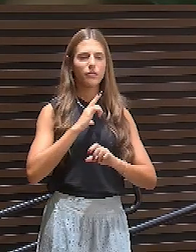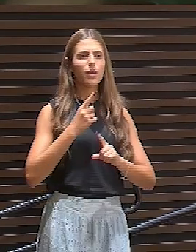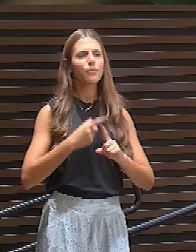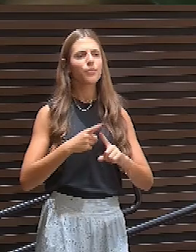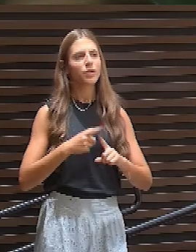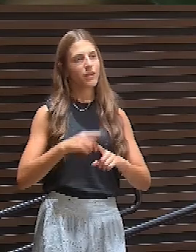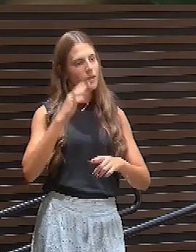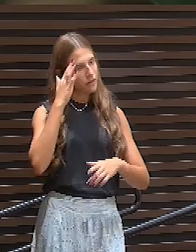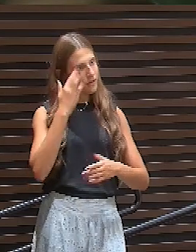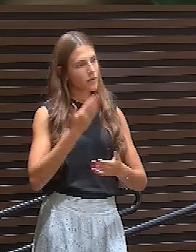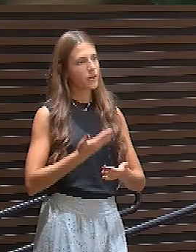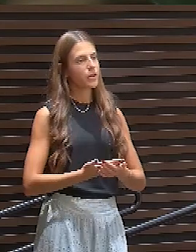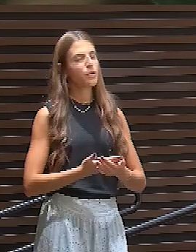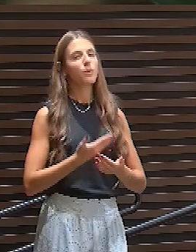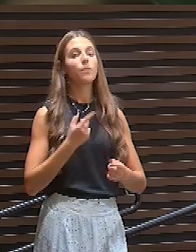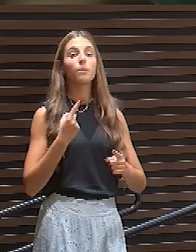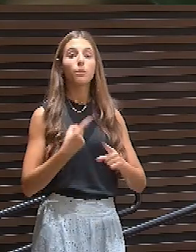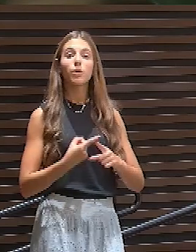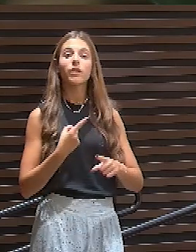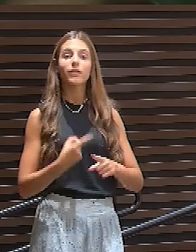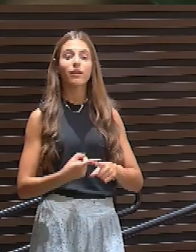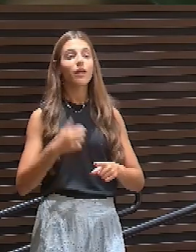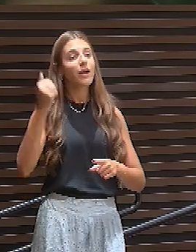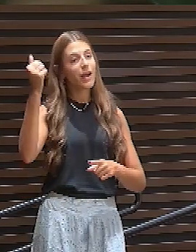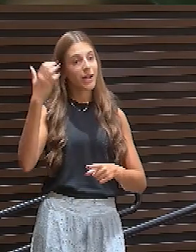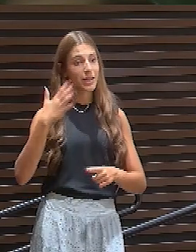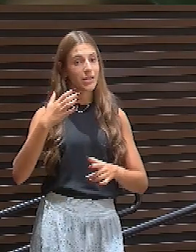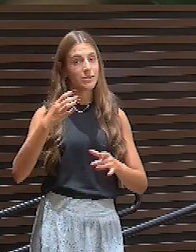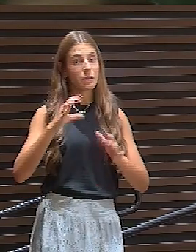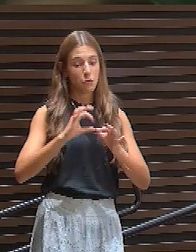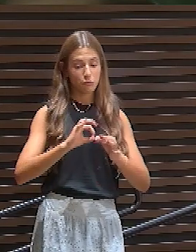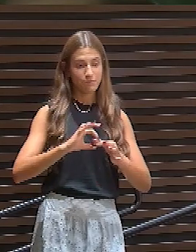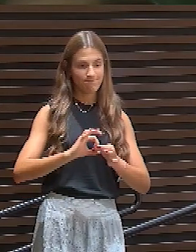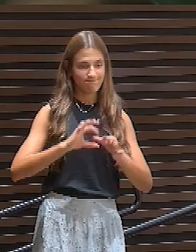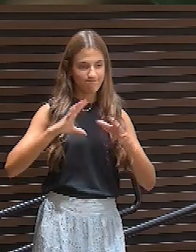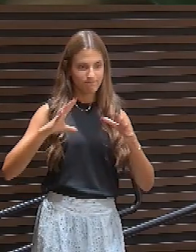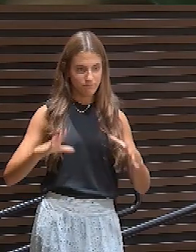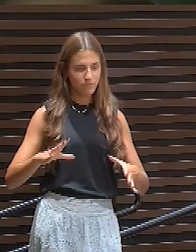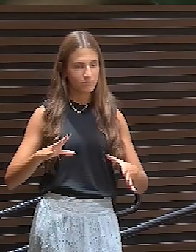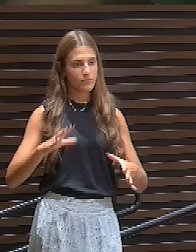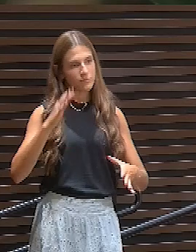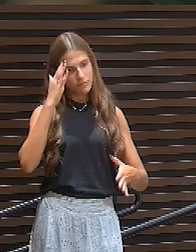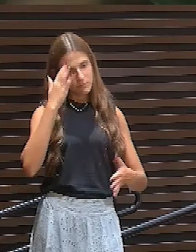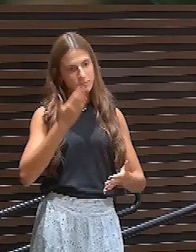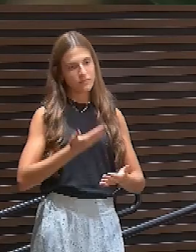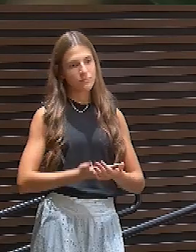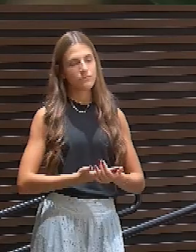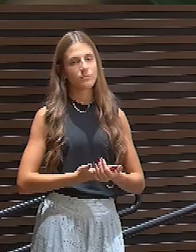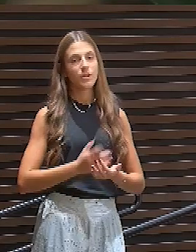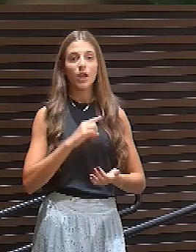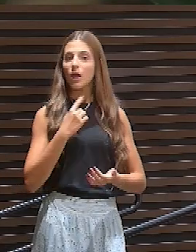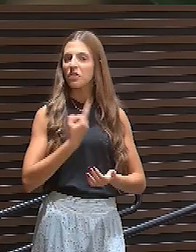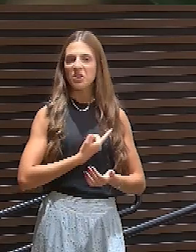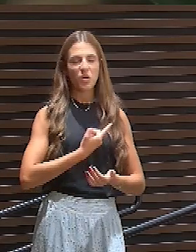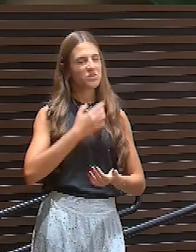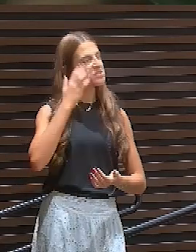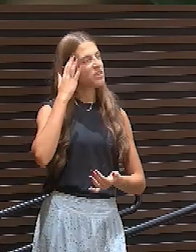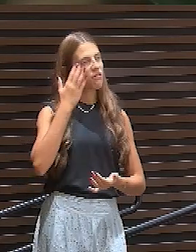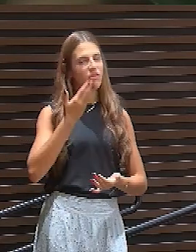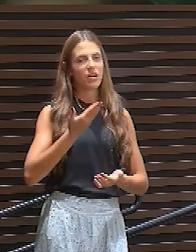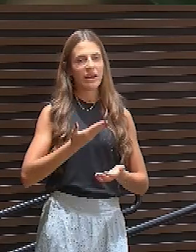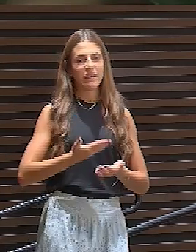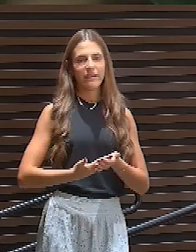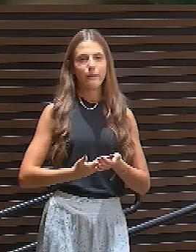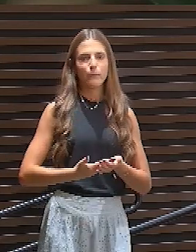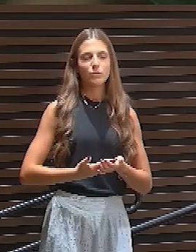Creu porque a graça o habilitou a crer. Nós não cremos